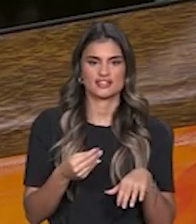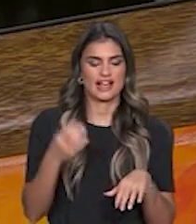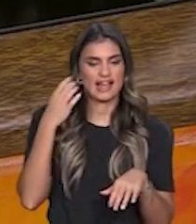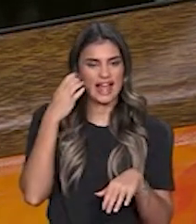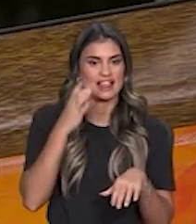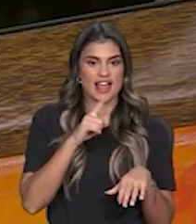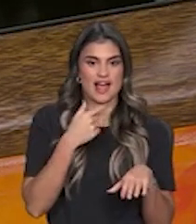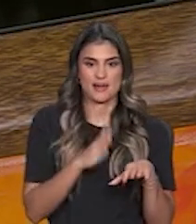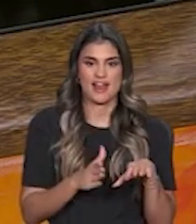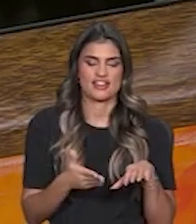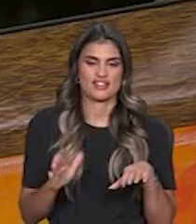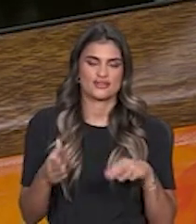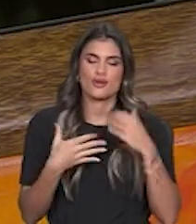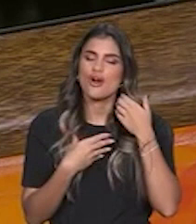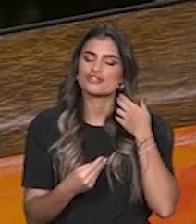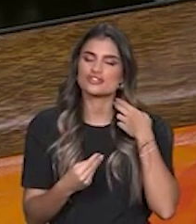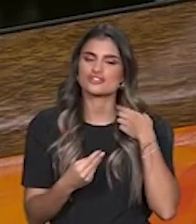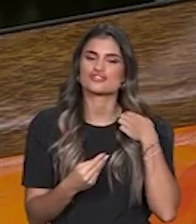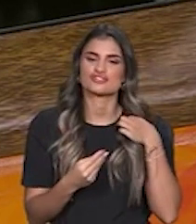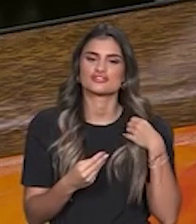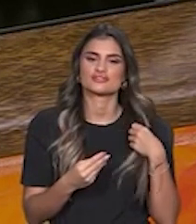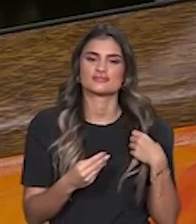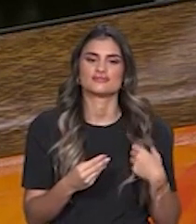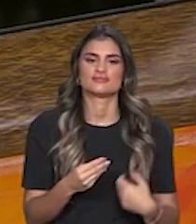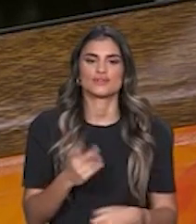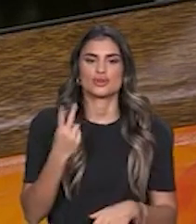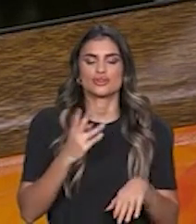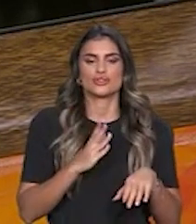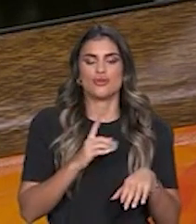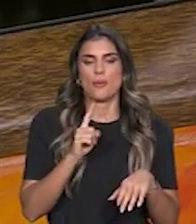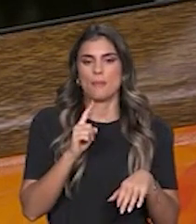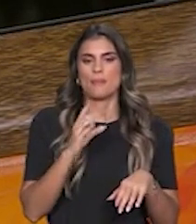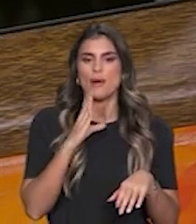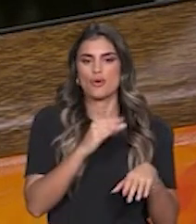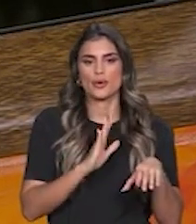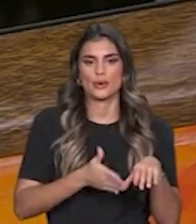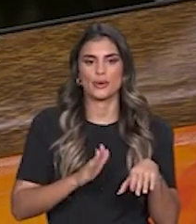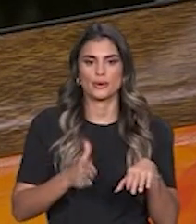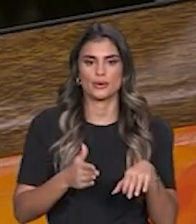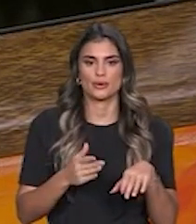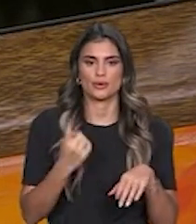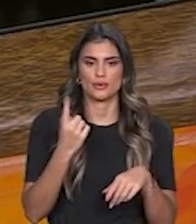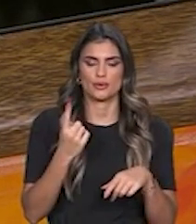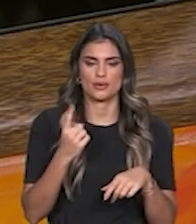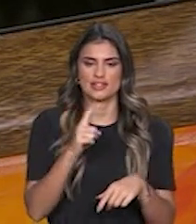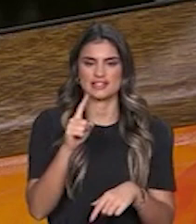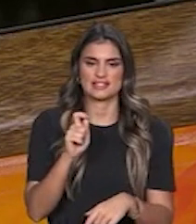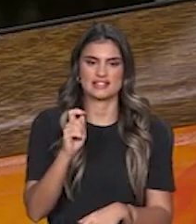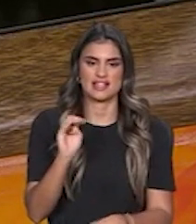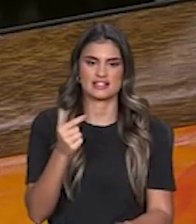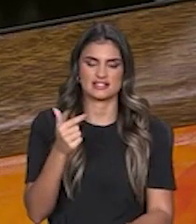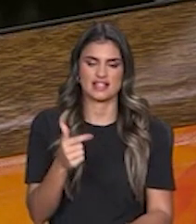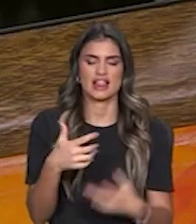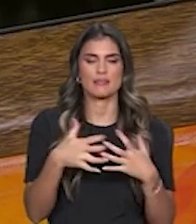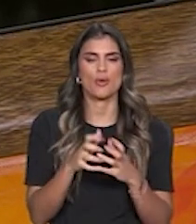rabanada. Real rabanada. Estou a pensar no chefe. Ginza. Duas fatias de pão para rabanadas. Um zeste de limão. O